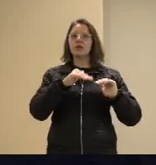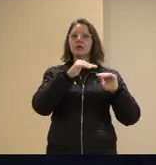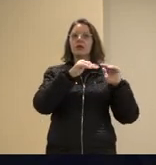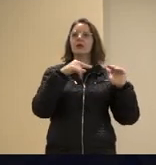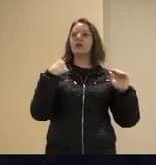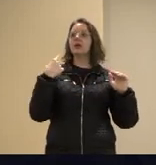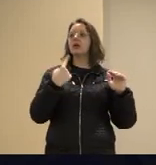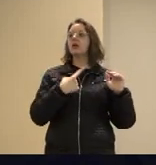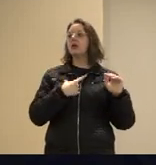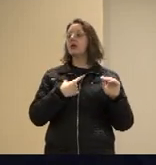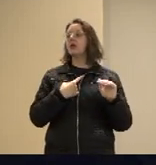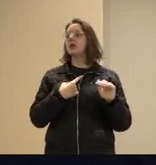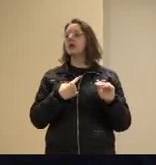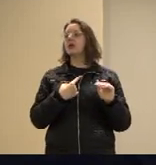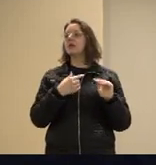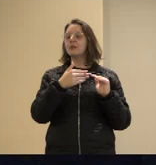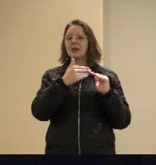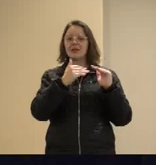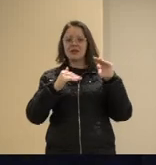O